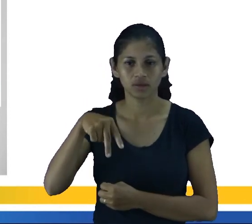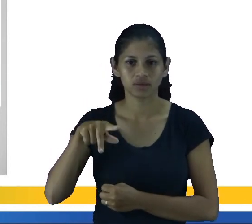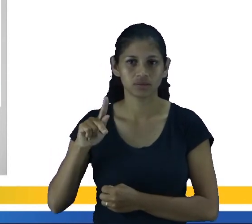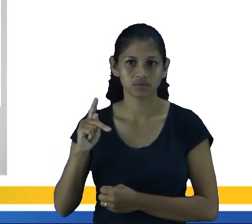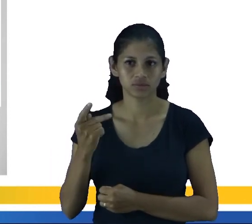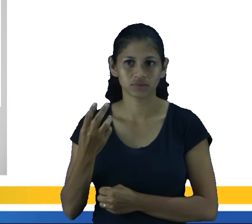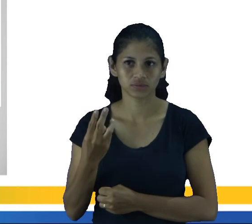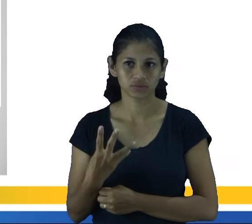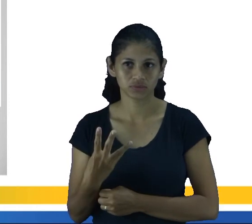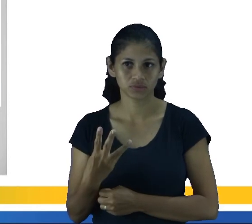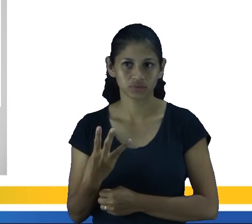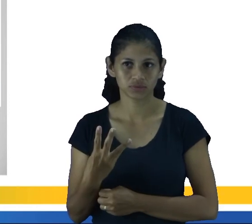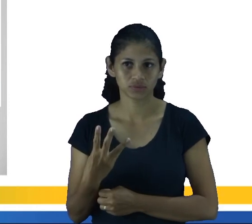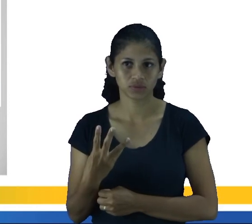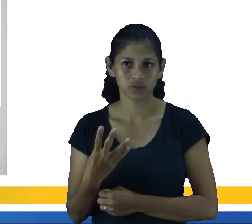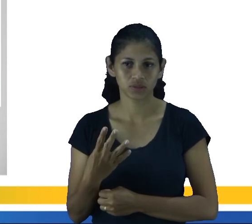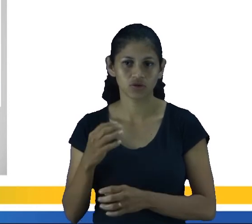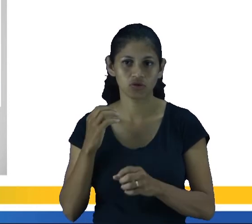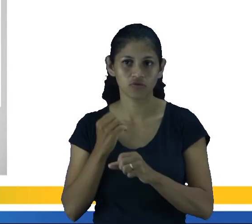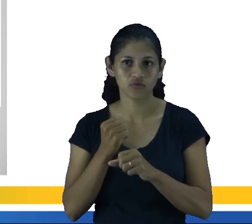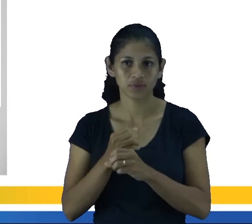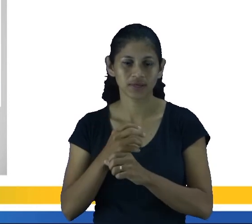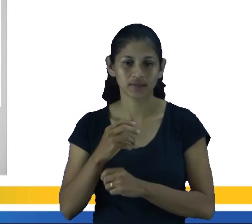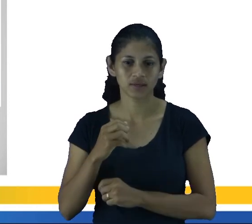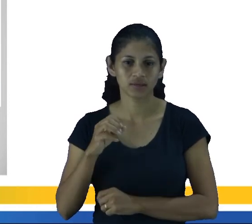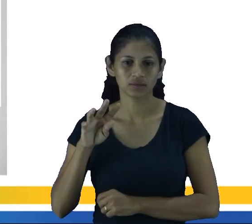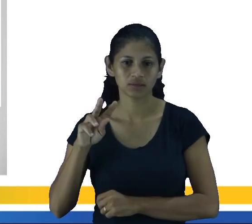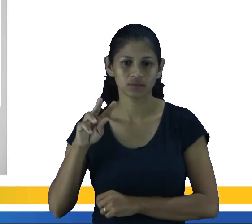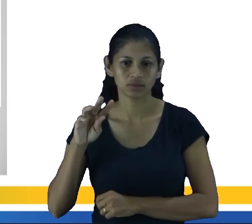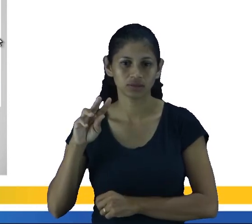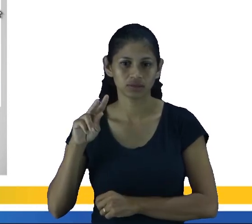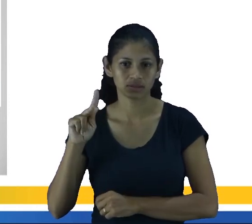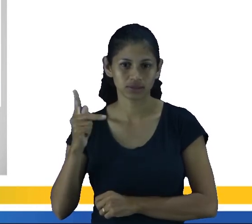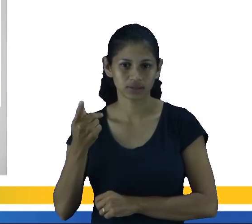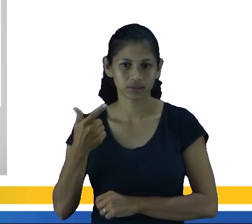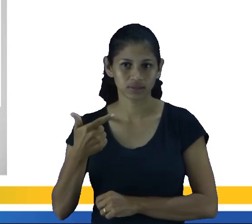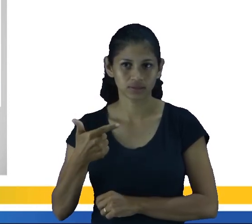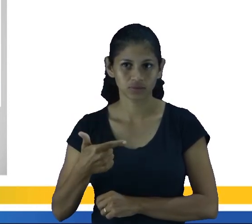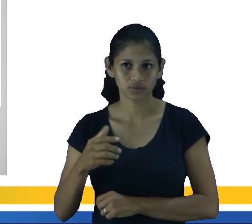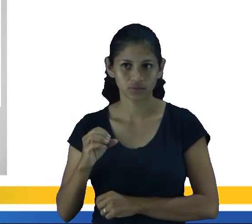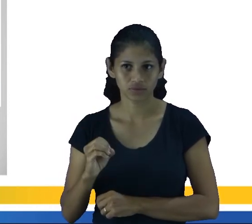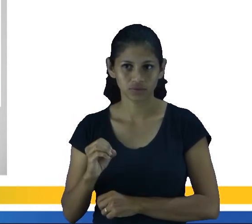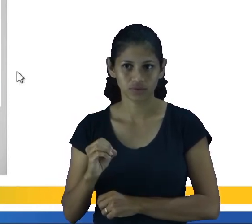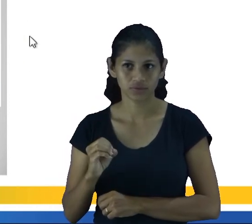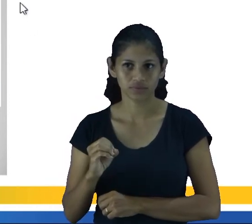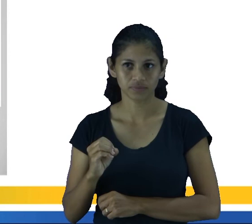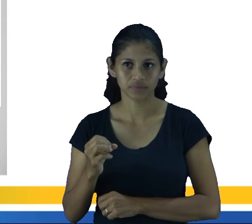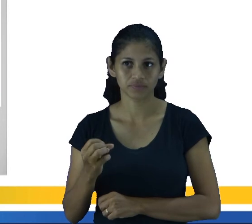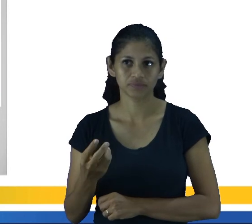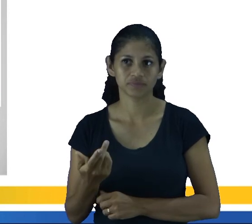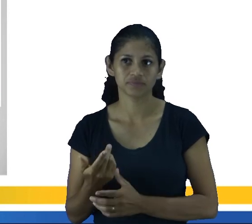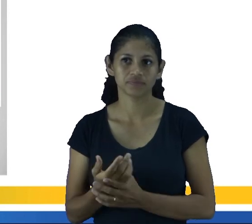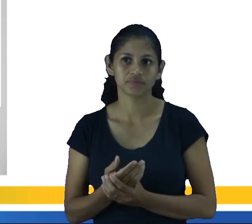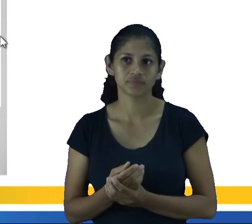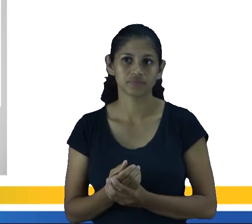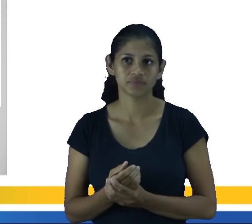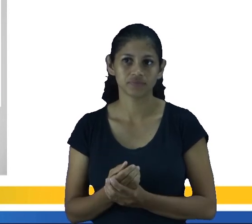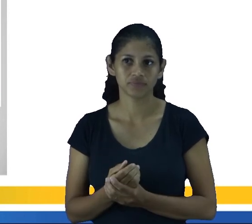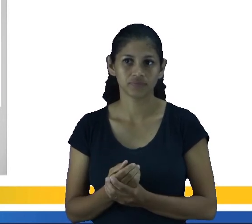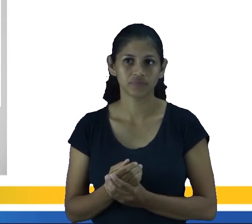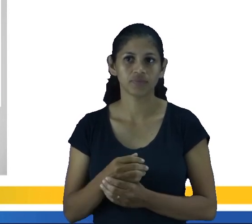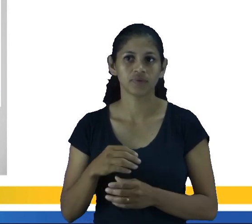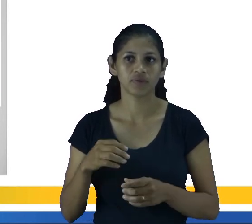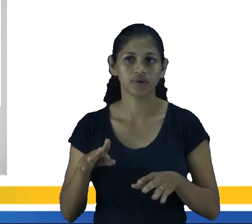vai ser volátil, né, formando ali água e NH3. E os ácidos instáveis, ou não, que também